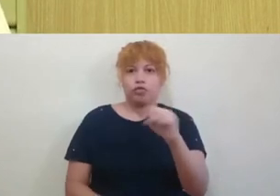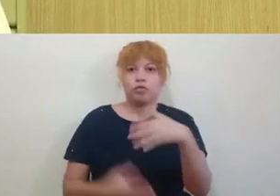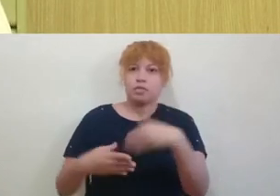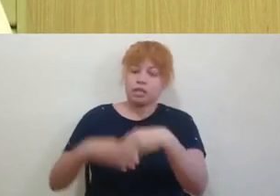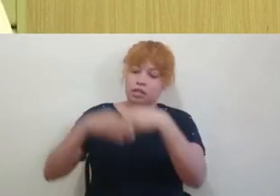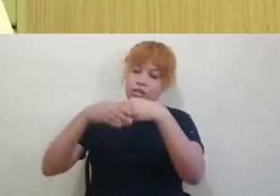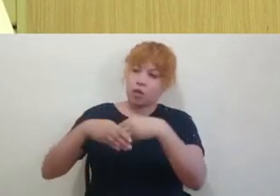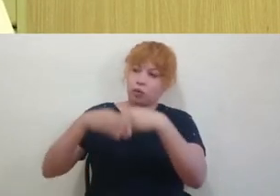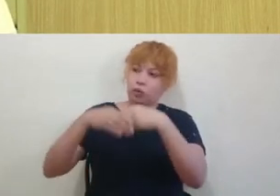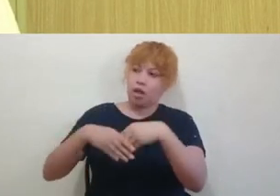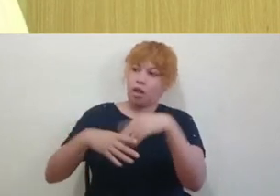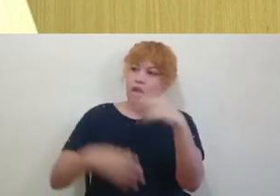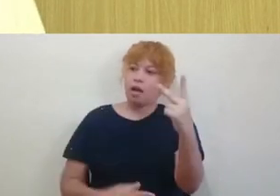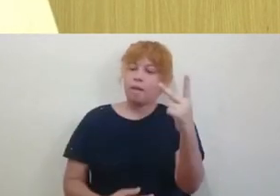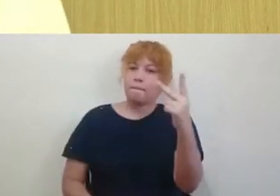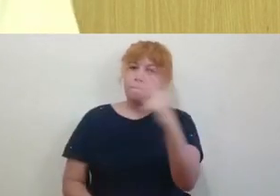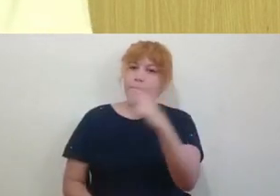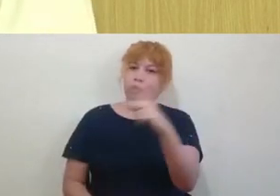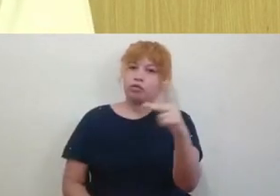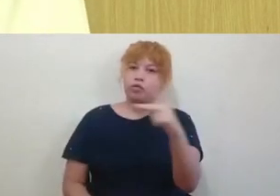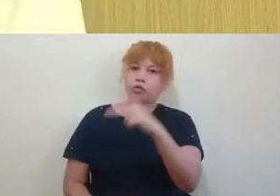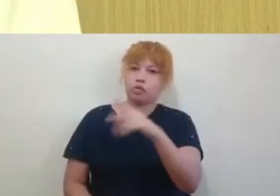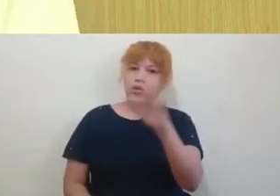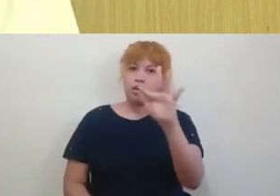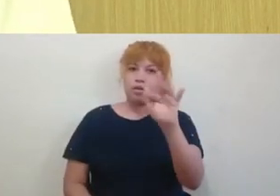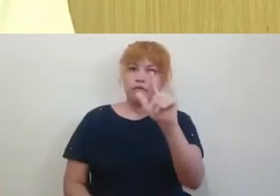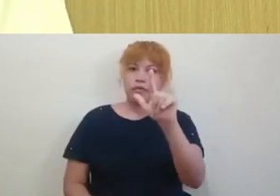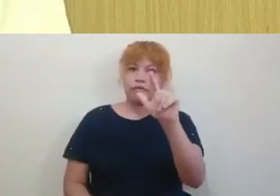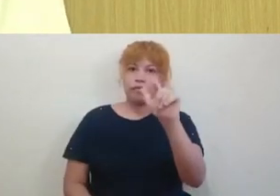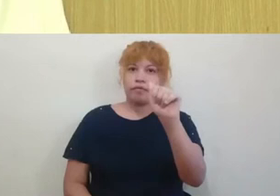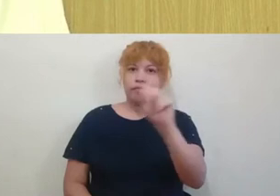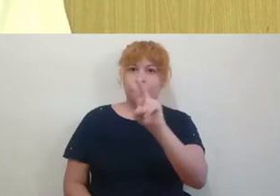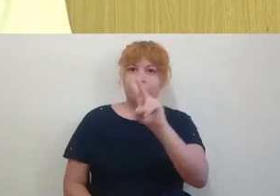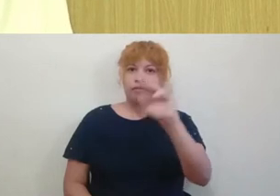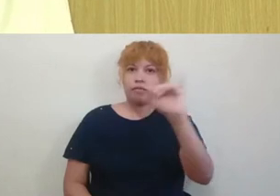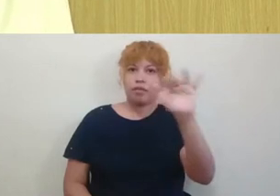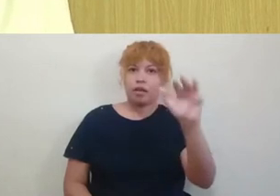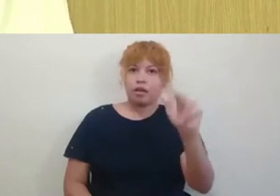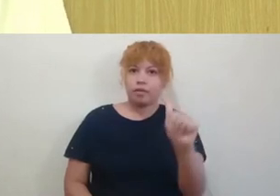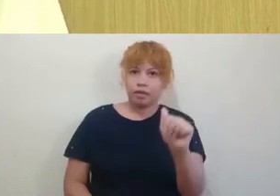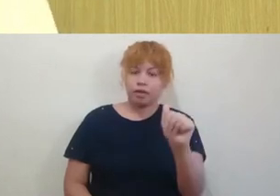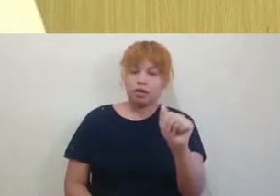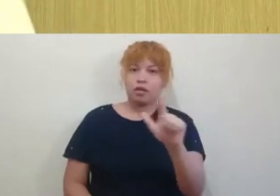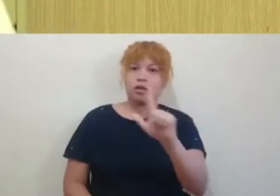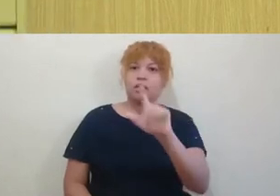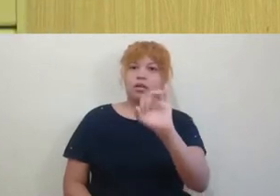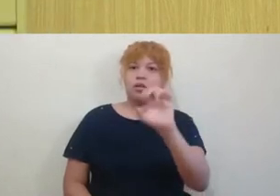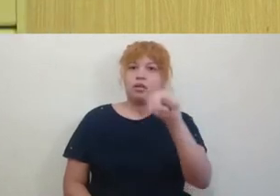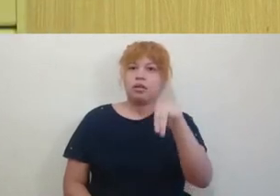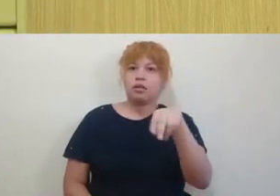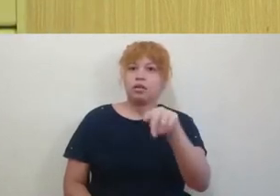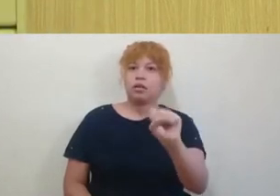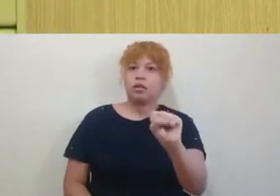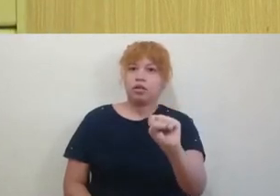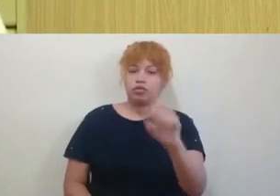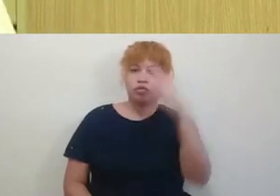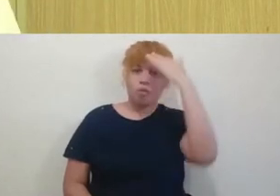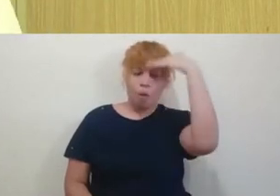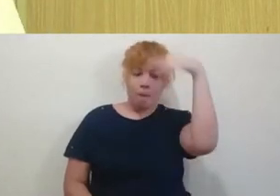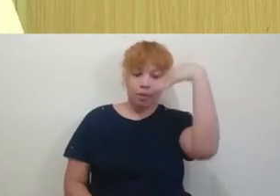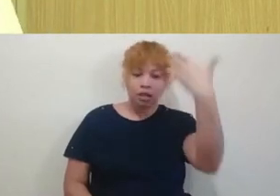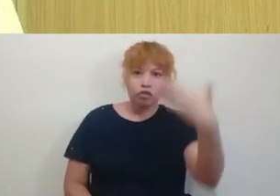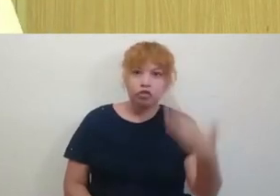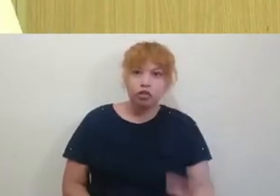a gente gostaria muito de estar hoje lá no Centro de Convenções, como sempre fazemos, acolhendo todas